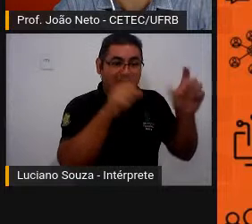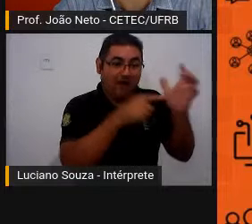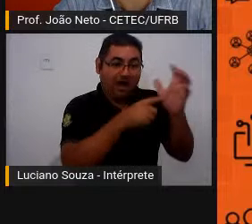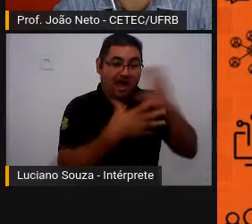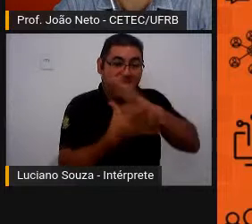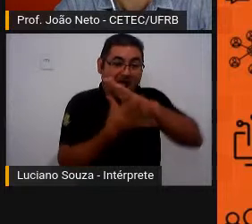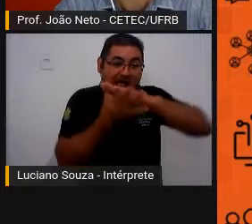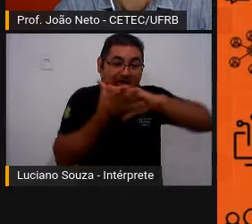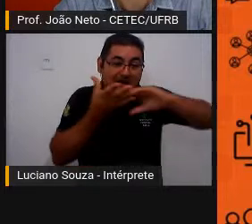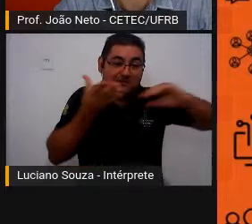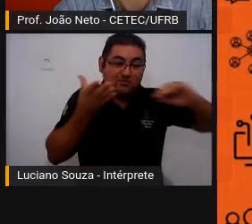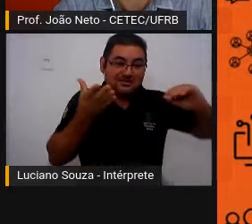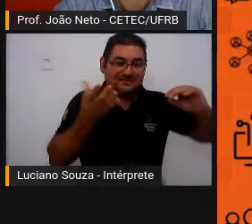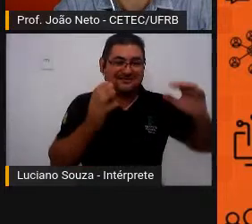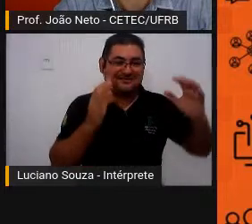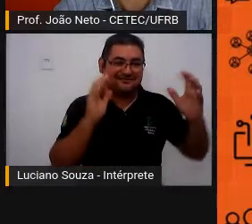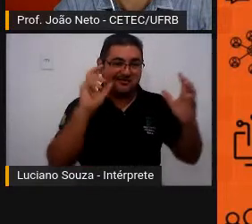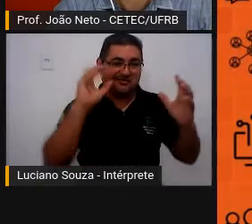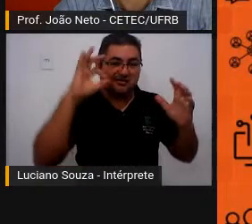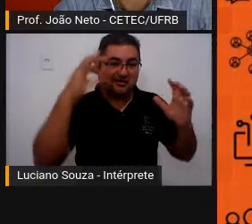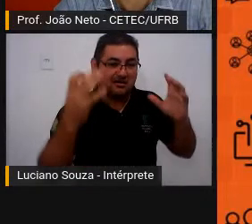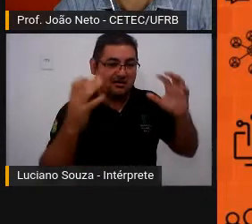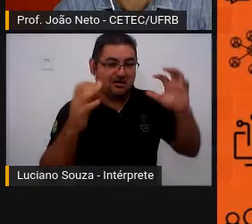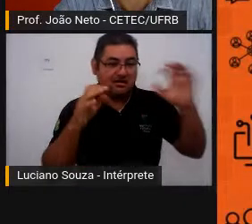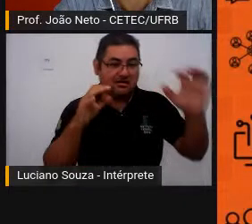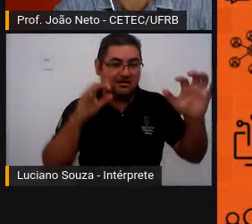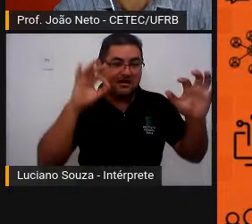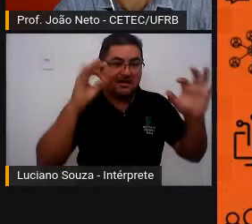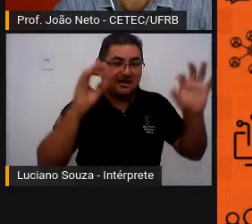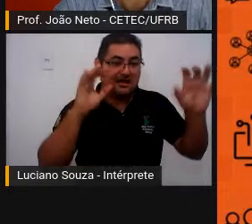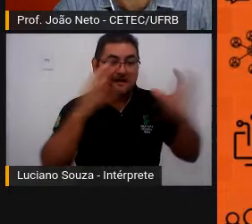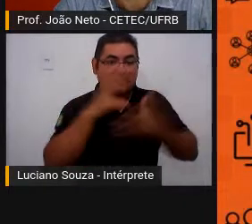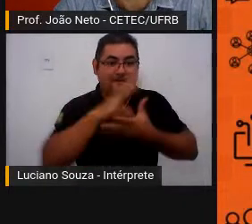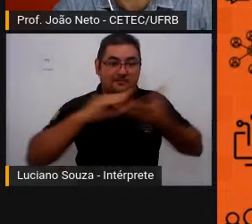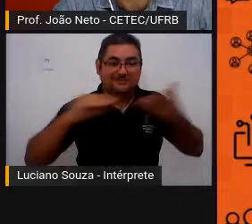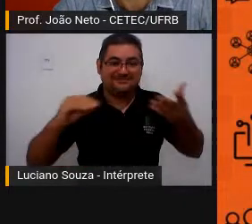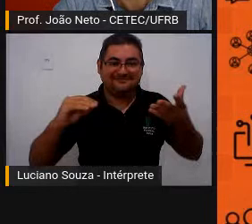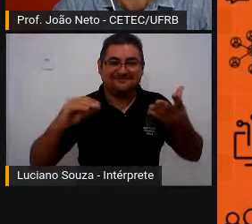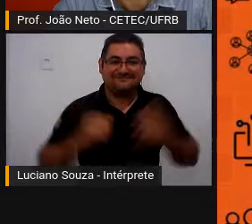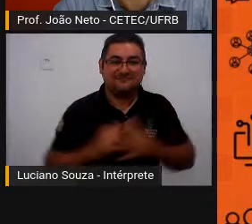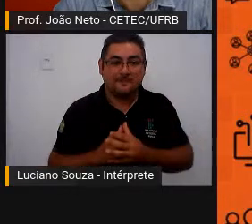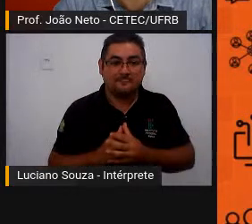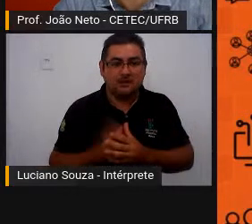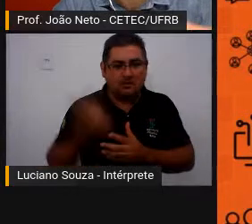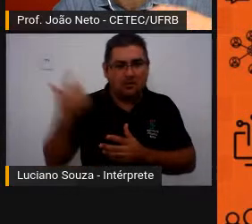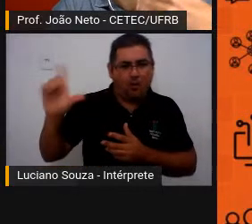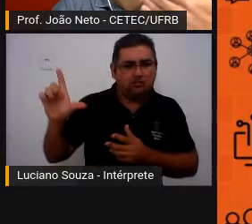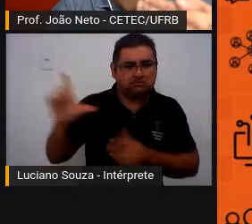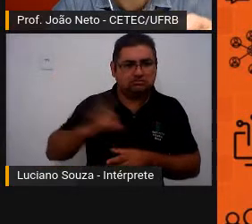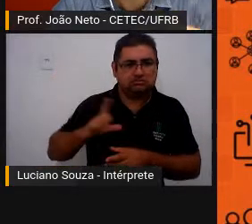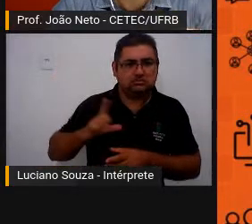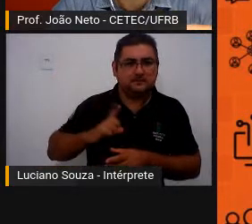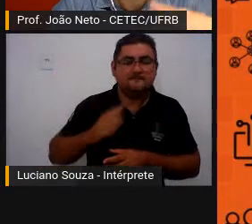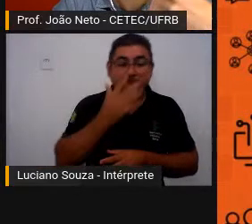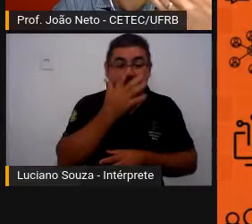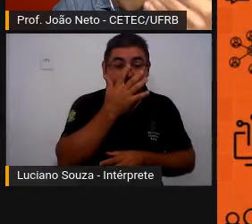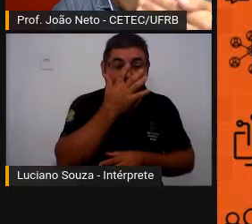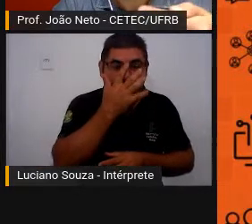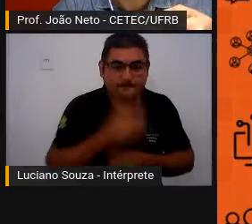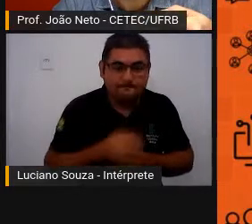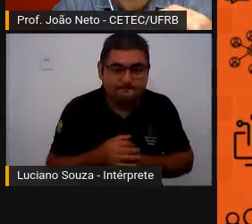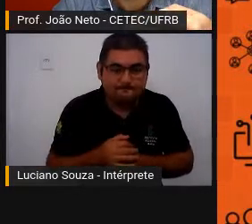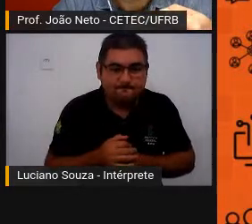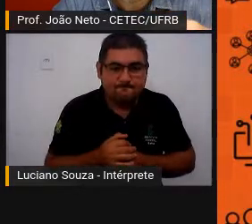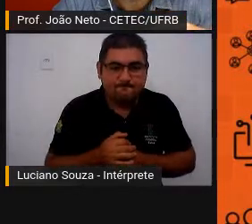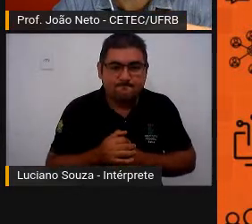movimentos realizados pela pessoa nós temos também hoje que já está no